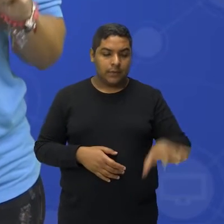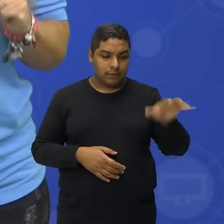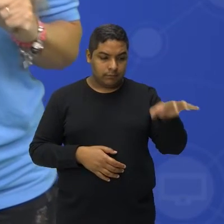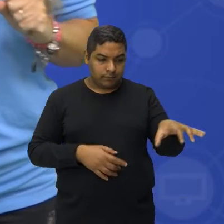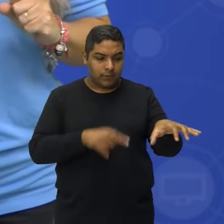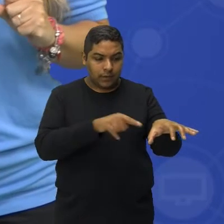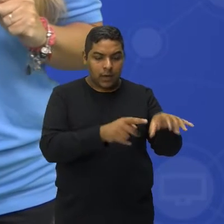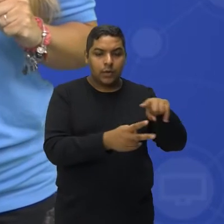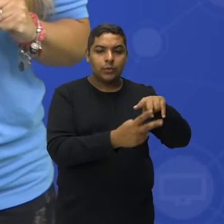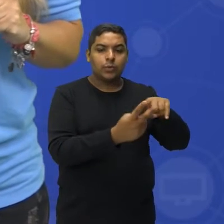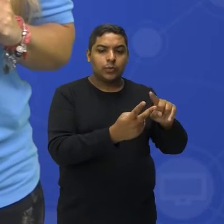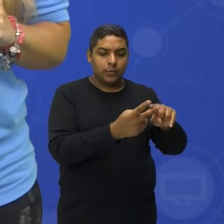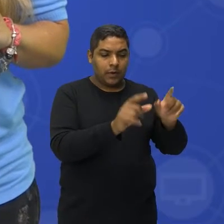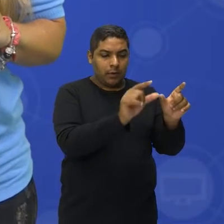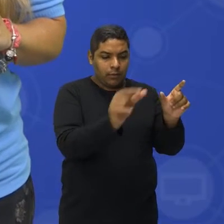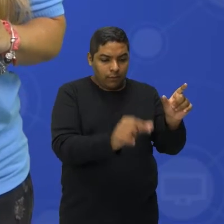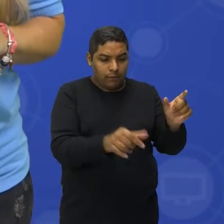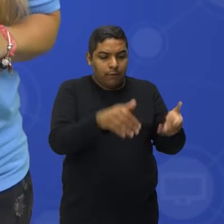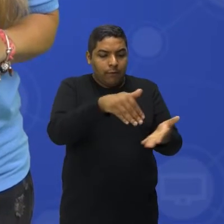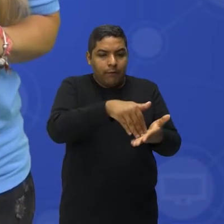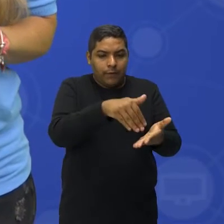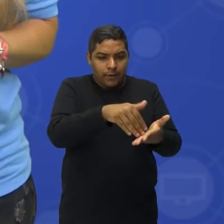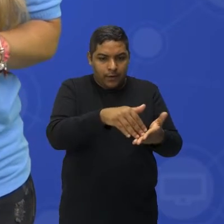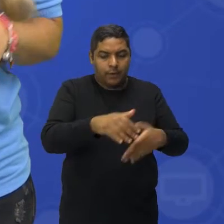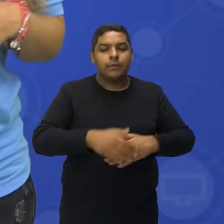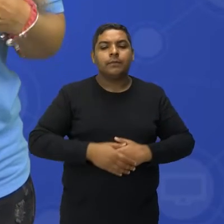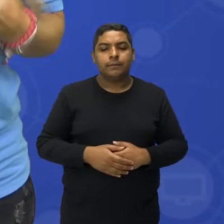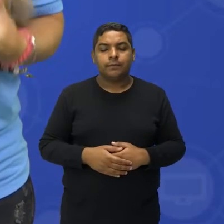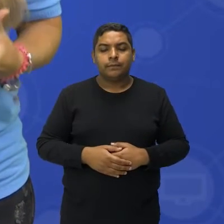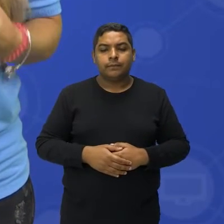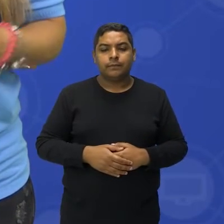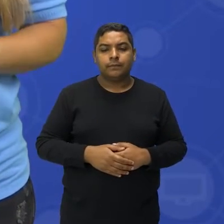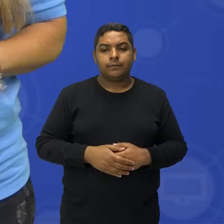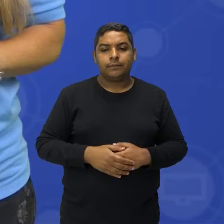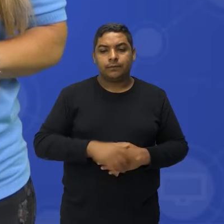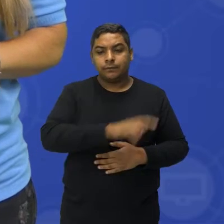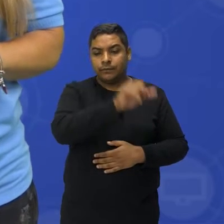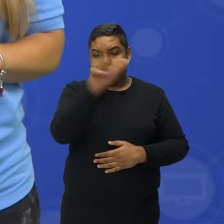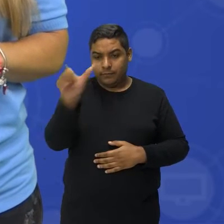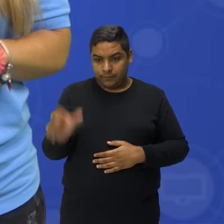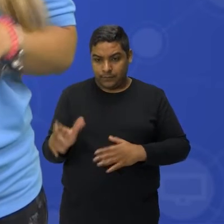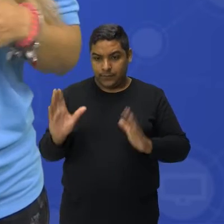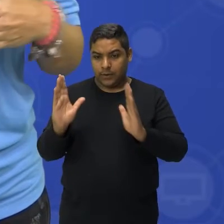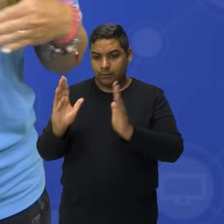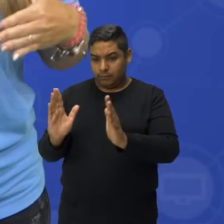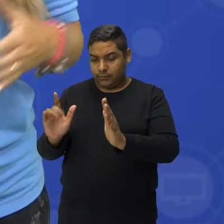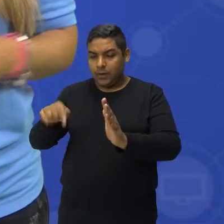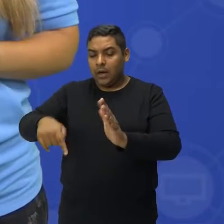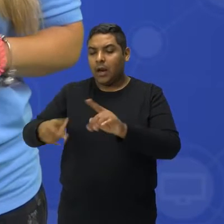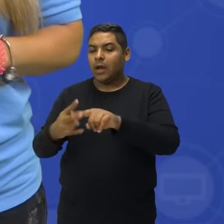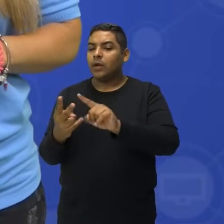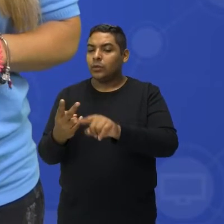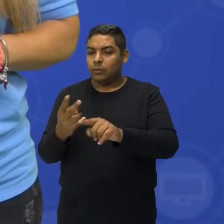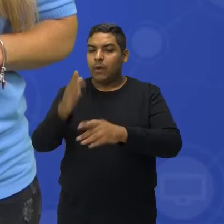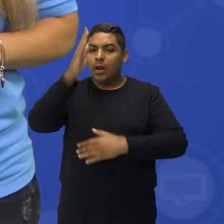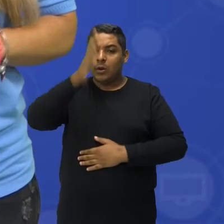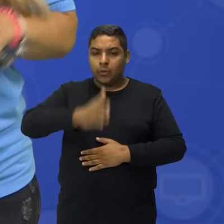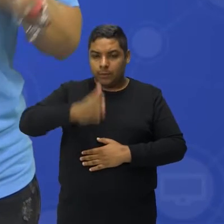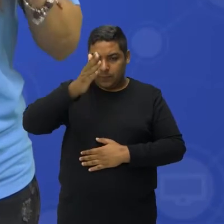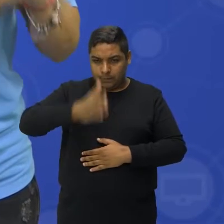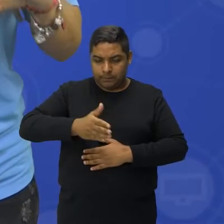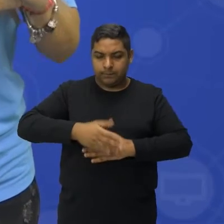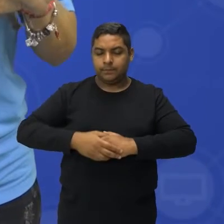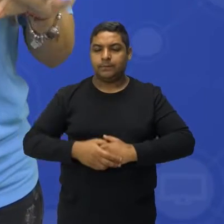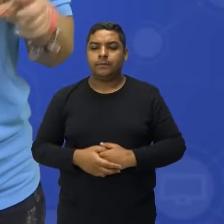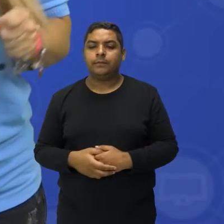A dupla ligação está no final, né, na ponta da cadeia, na extremidade, enquanto o outro, a dupla ligação, aparece no meio da cadeia carbônica.